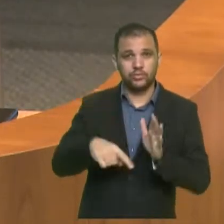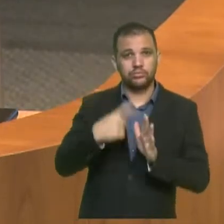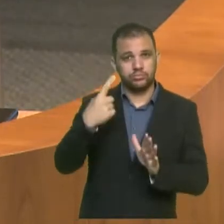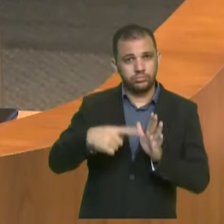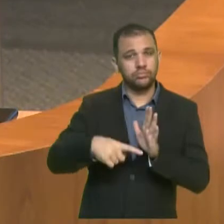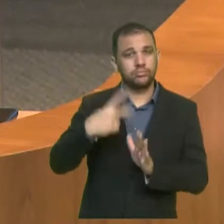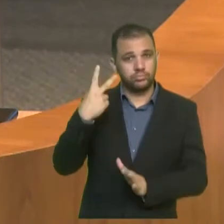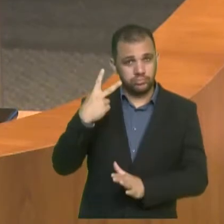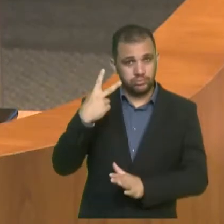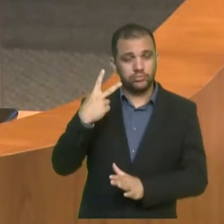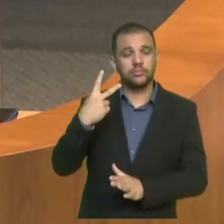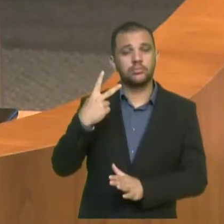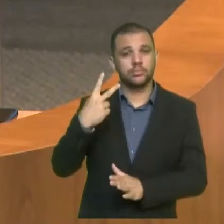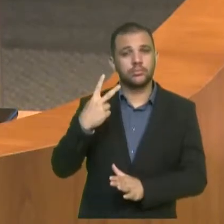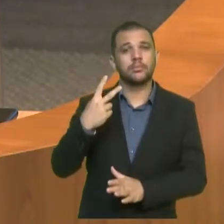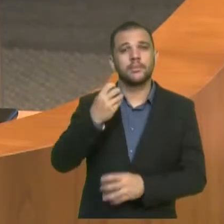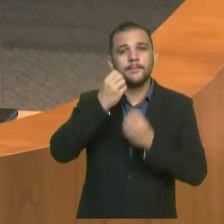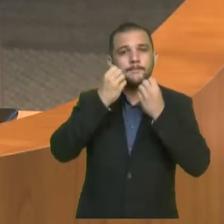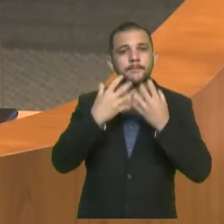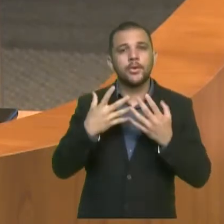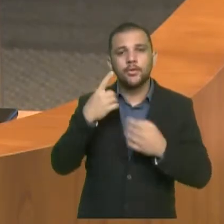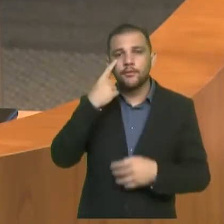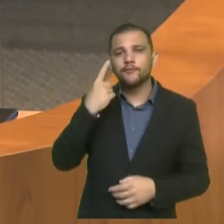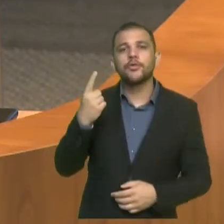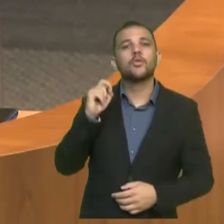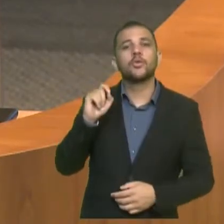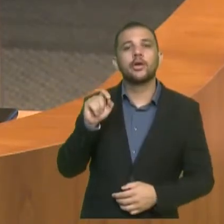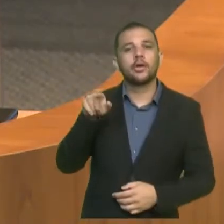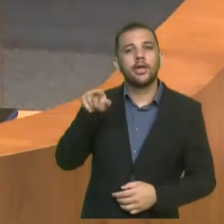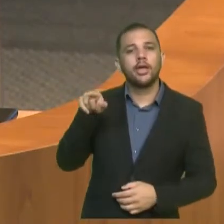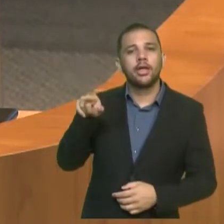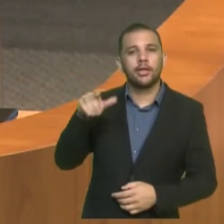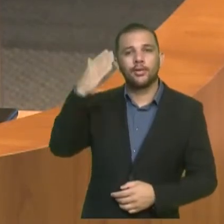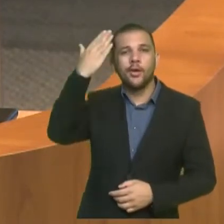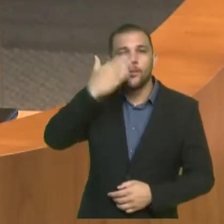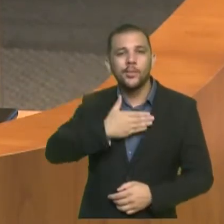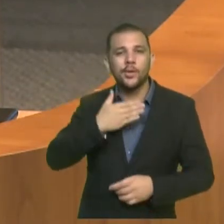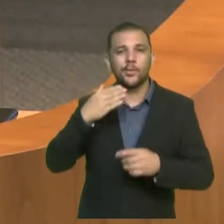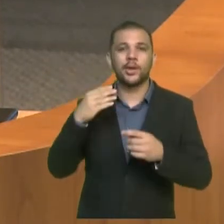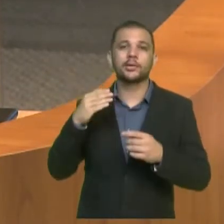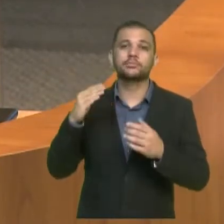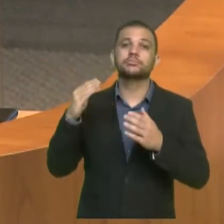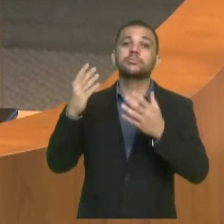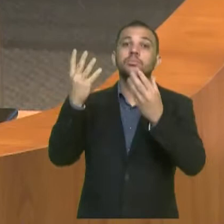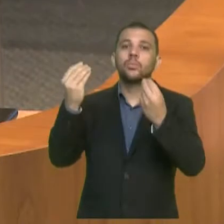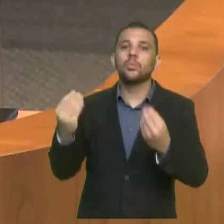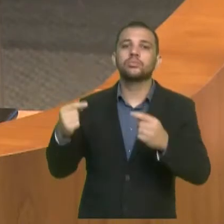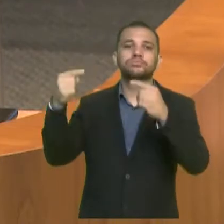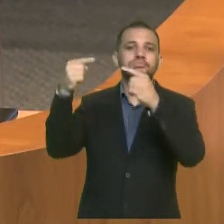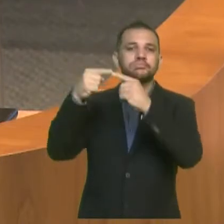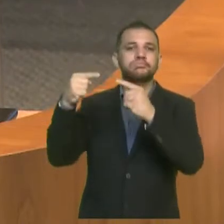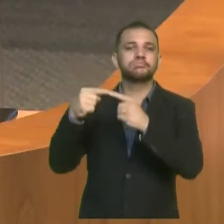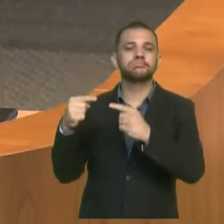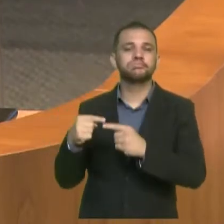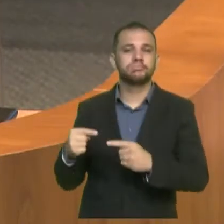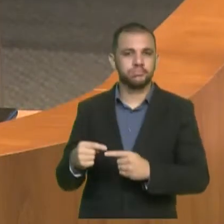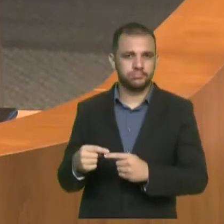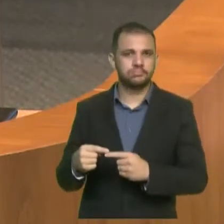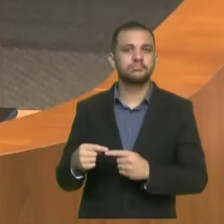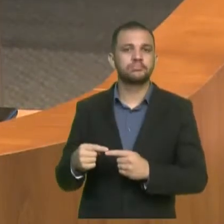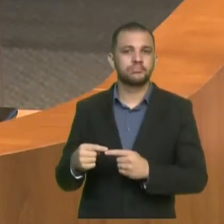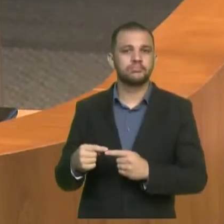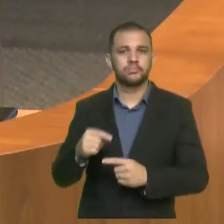que boa parte dos compromissos que foram assumidos foram cumpridos. Ver que na parte